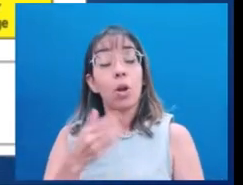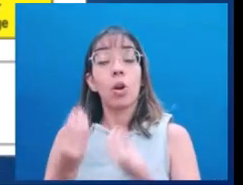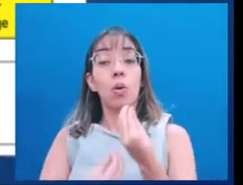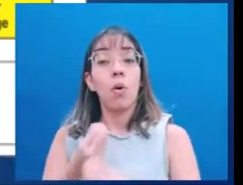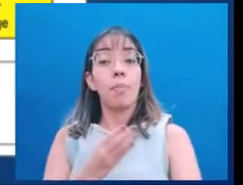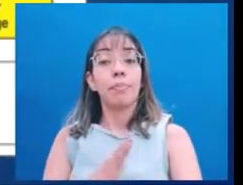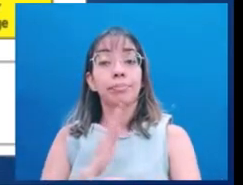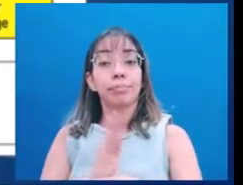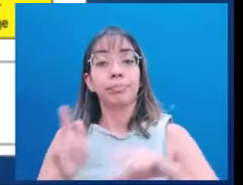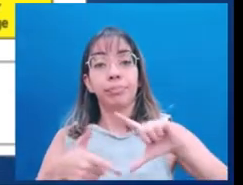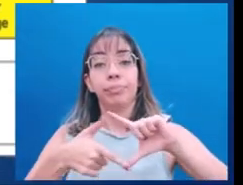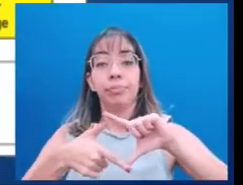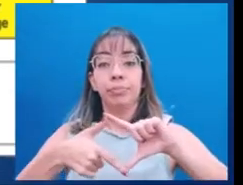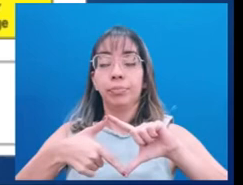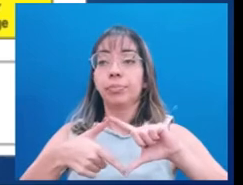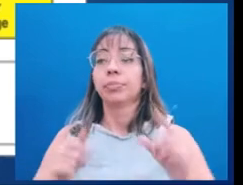Rômio.